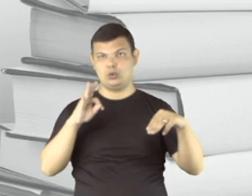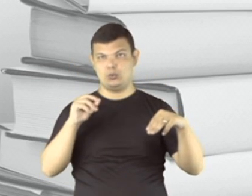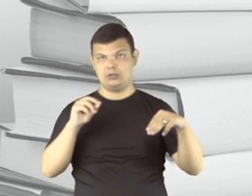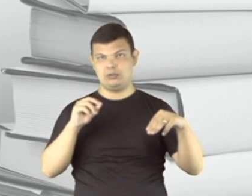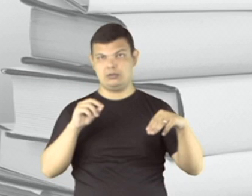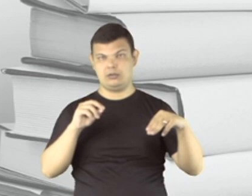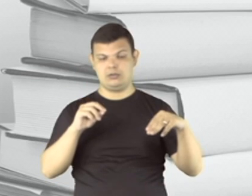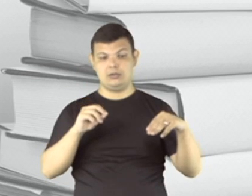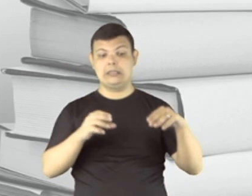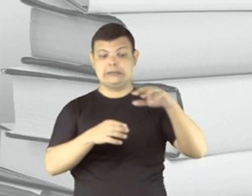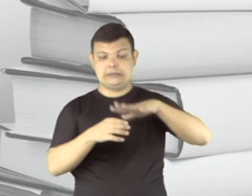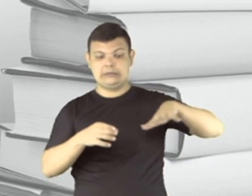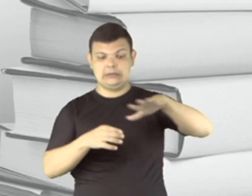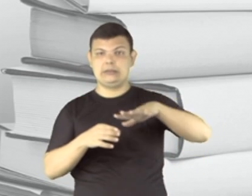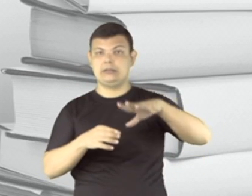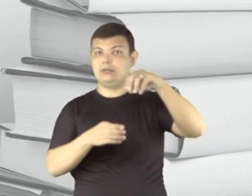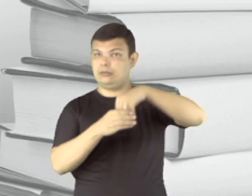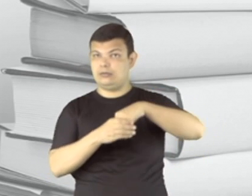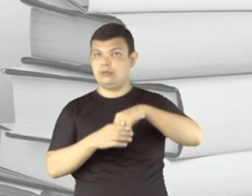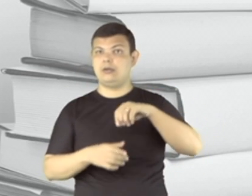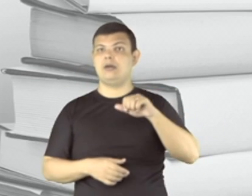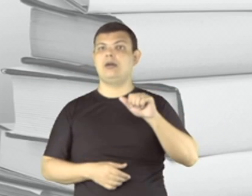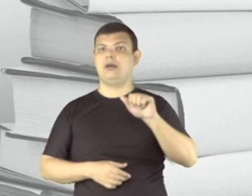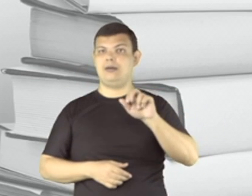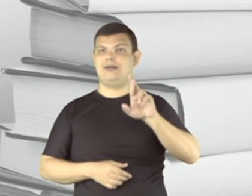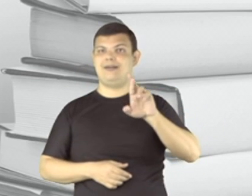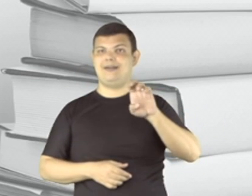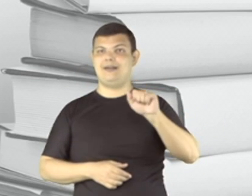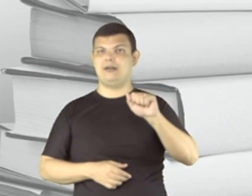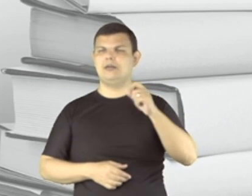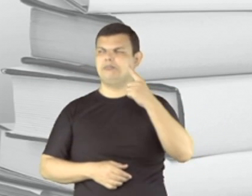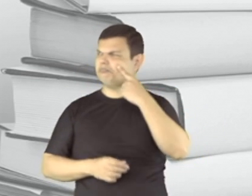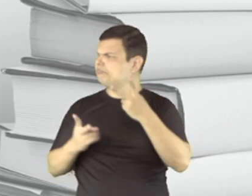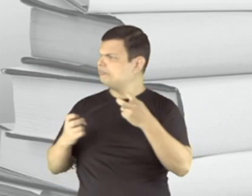de área. Percebam que as duas figuras têm a mesma área,